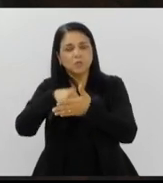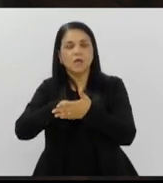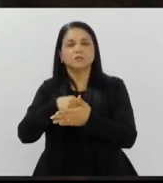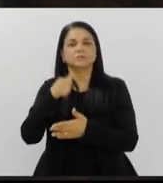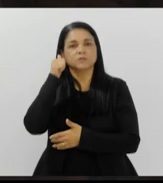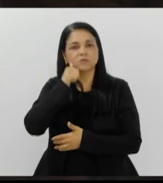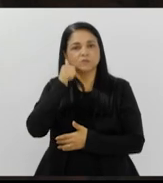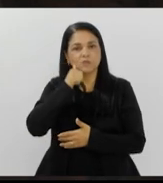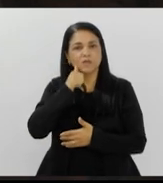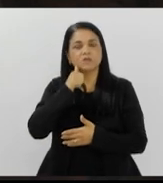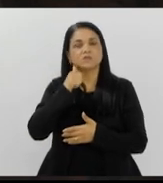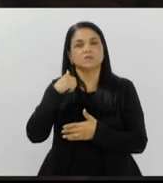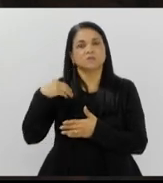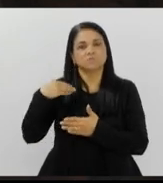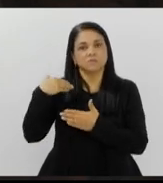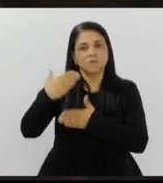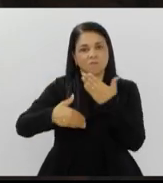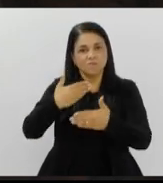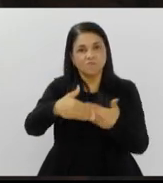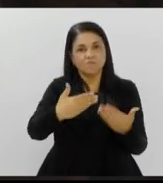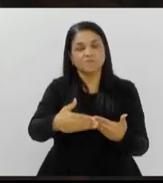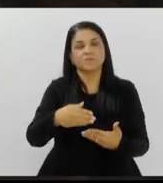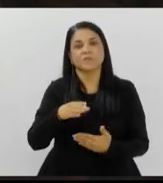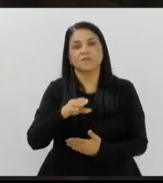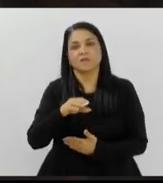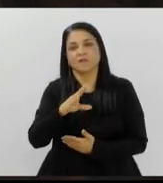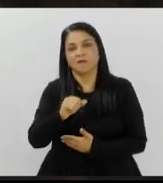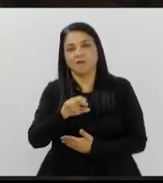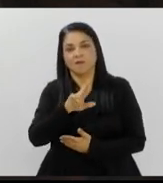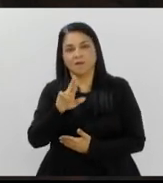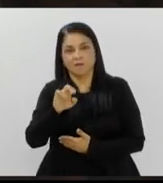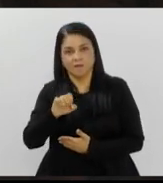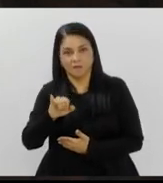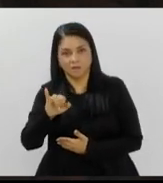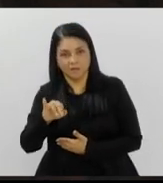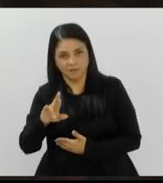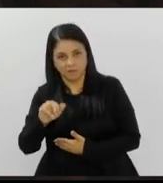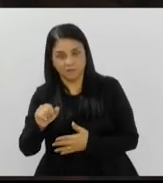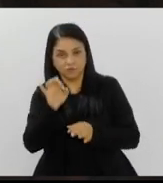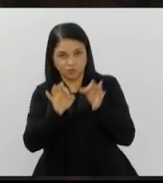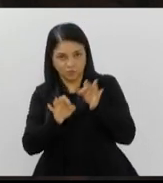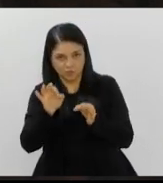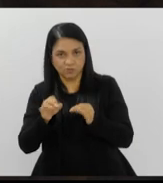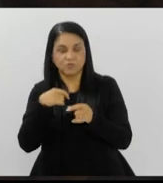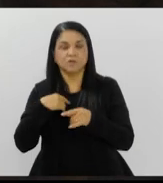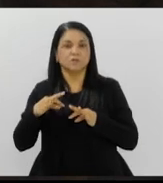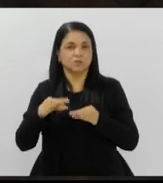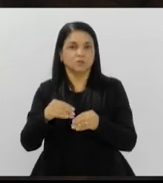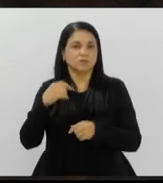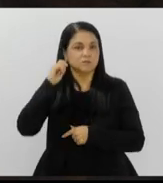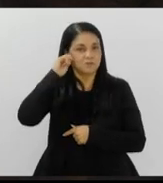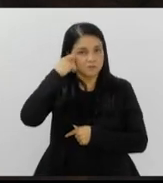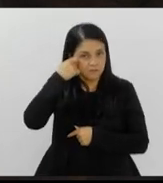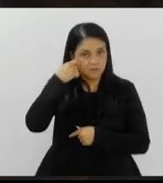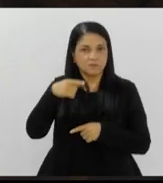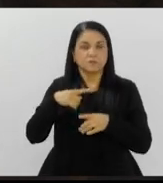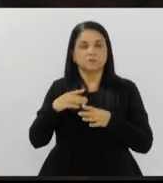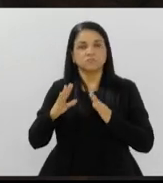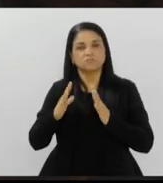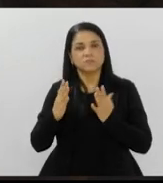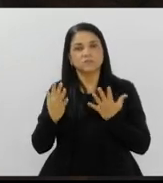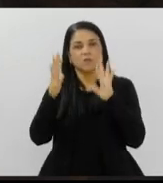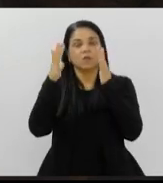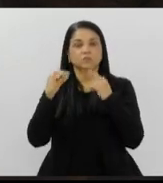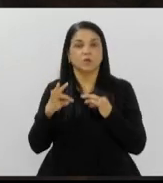jurídica, principalmente pelas mulheres negras. E, saudando ela, eu saúdo todas as demais advogadas, porque, se eu for